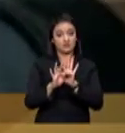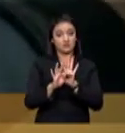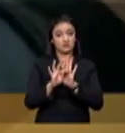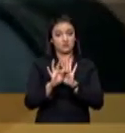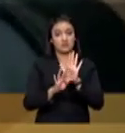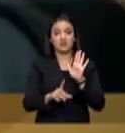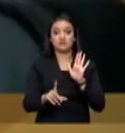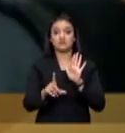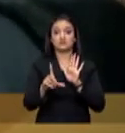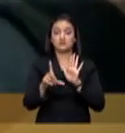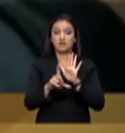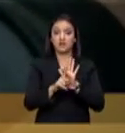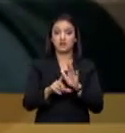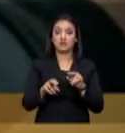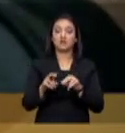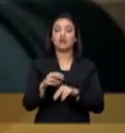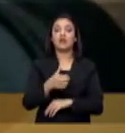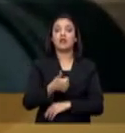dada pela Lei